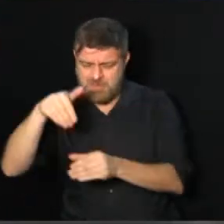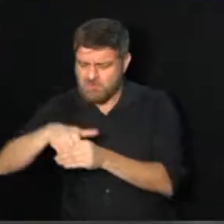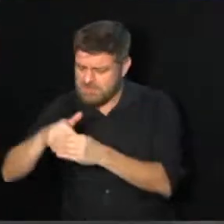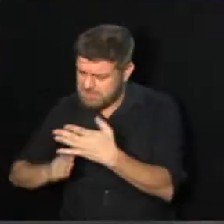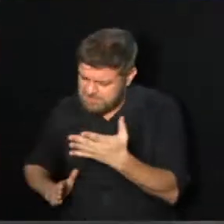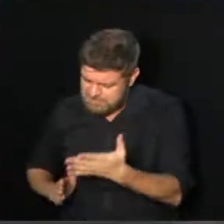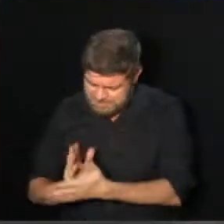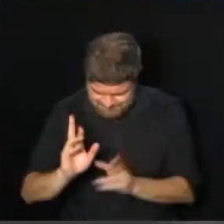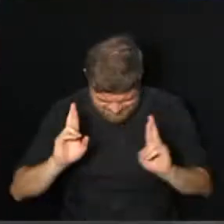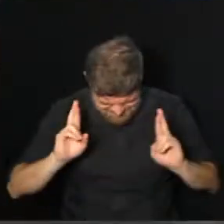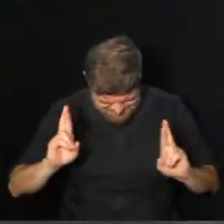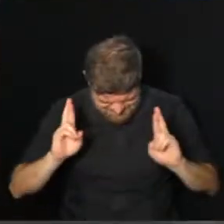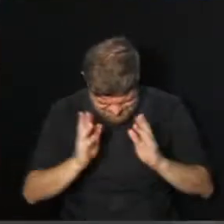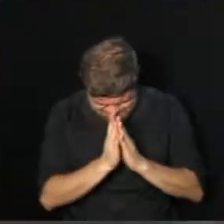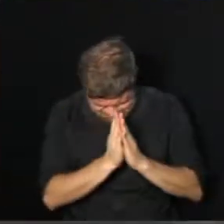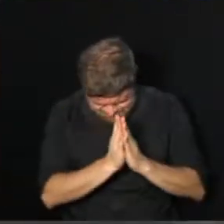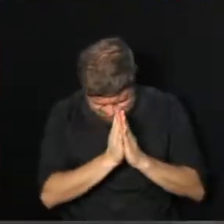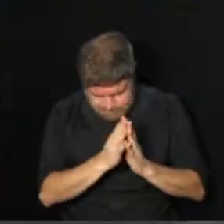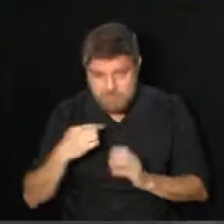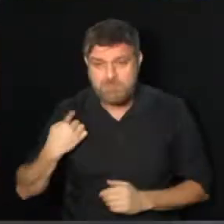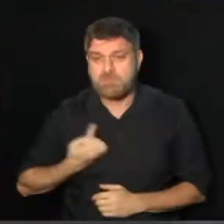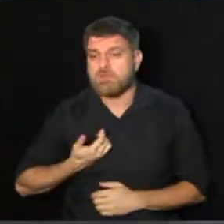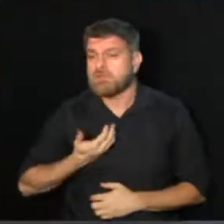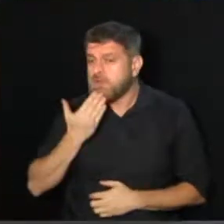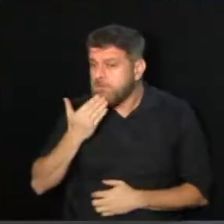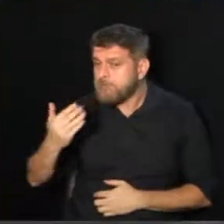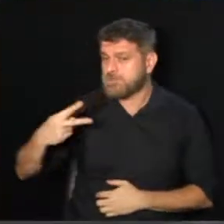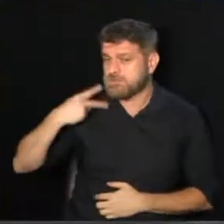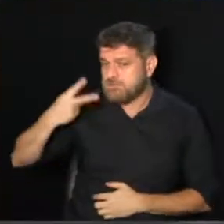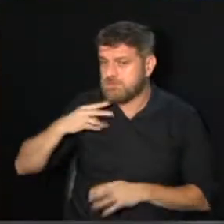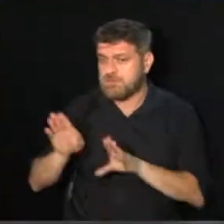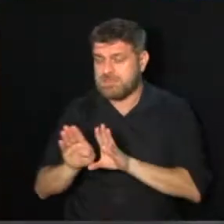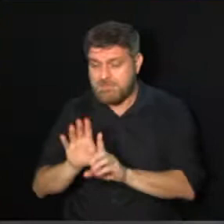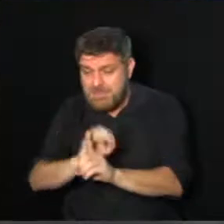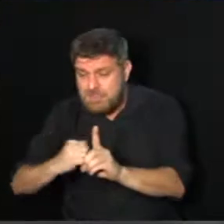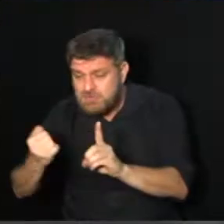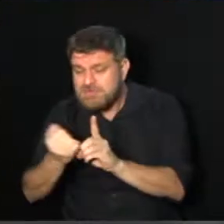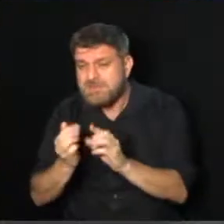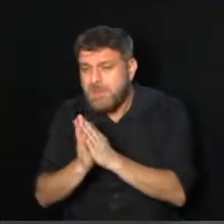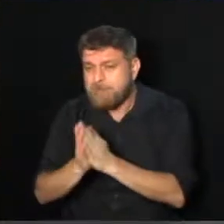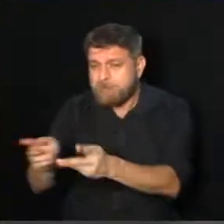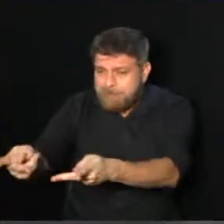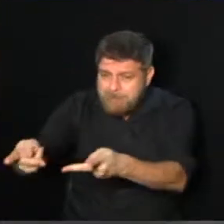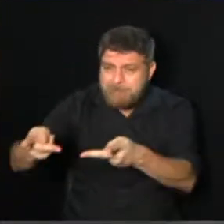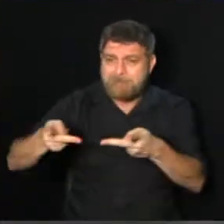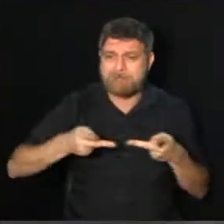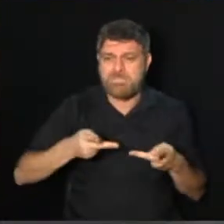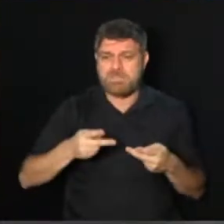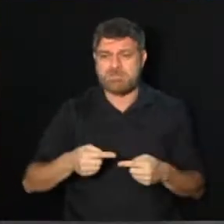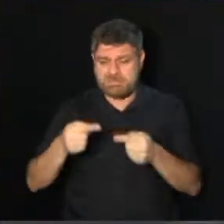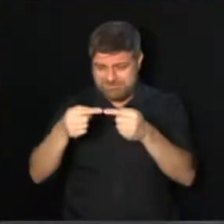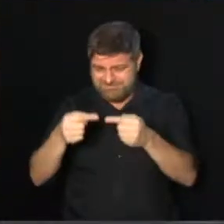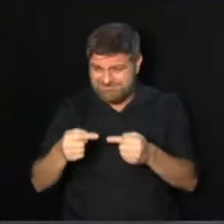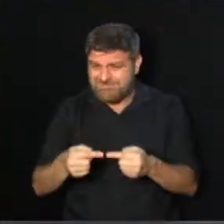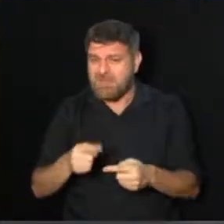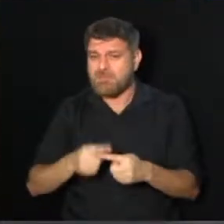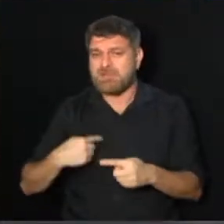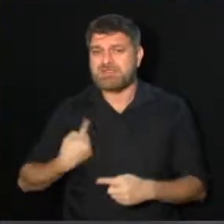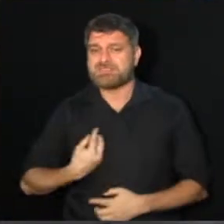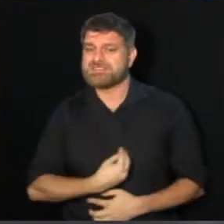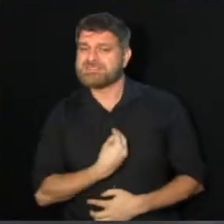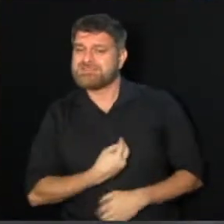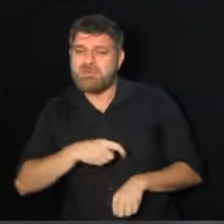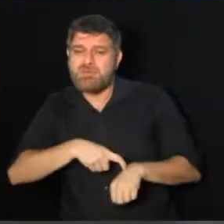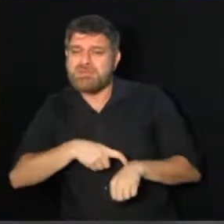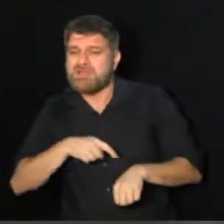E convidamos, e requeremos dos vereadores e convidamos a sociedade ao apoio, porque vivemos tempos em